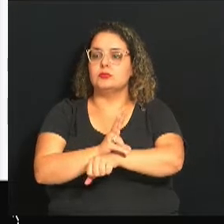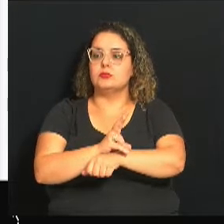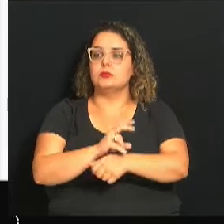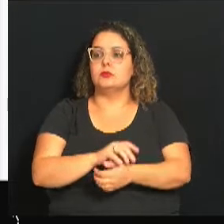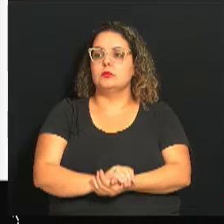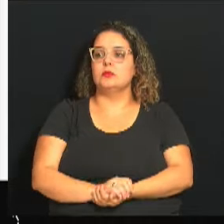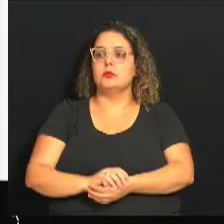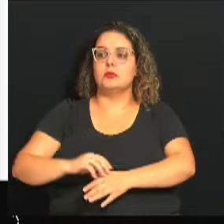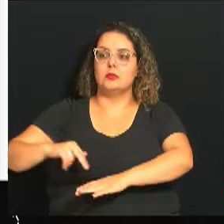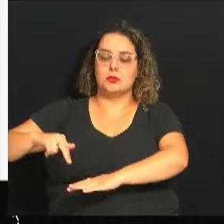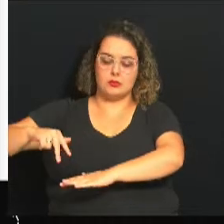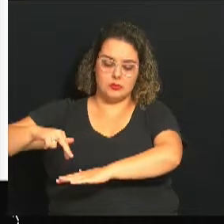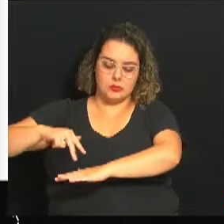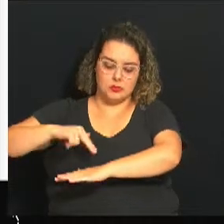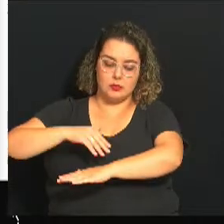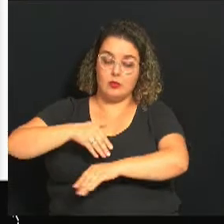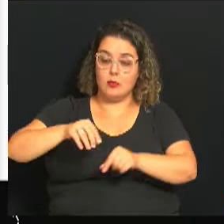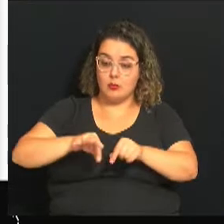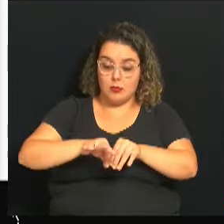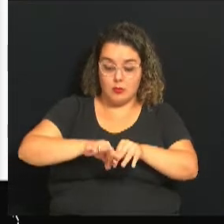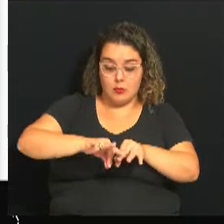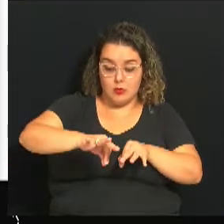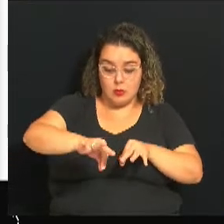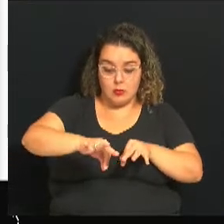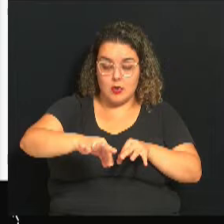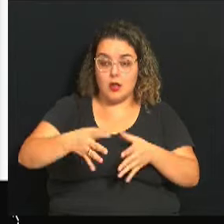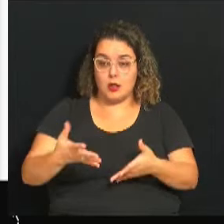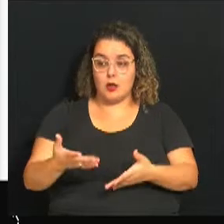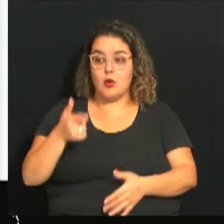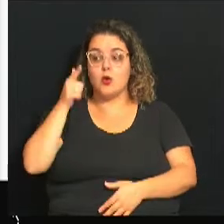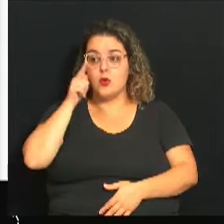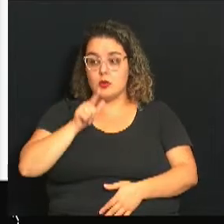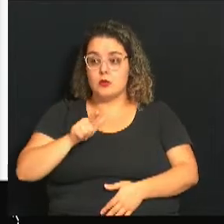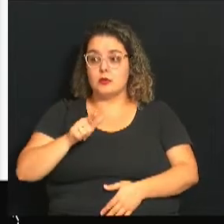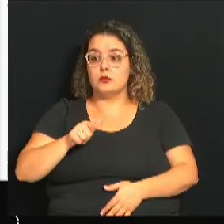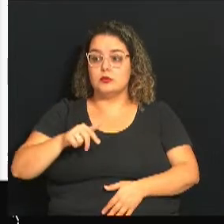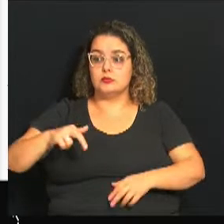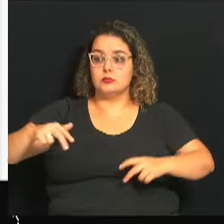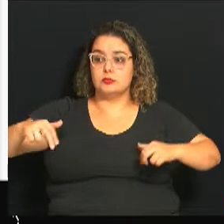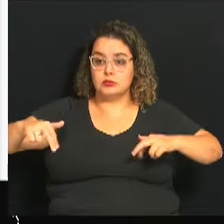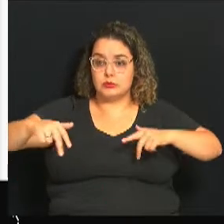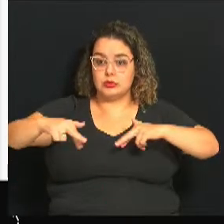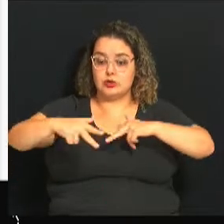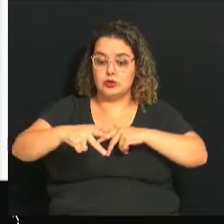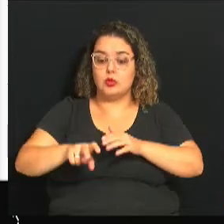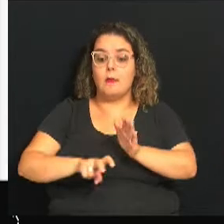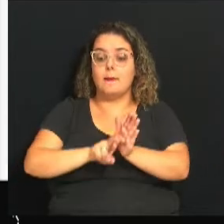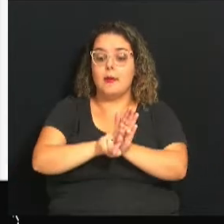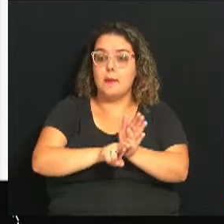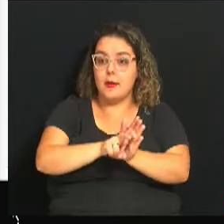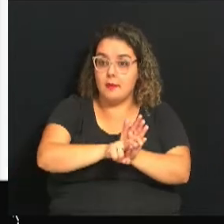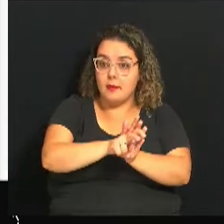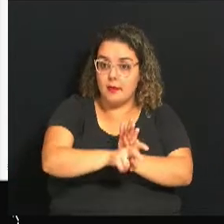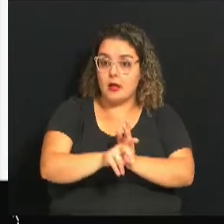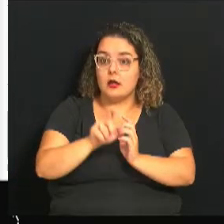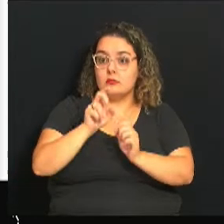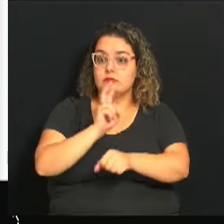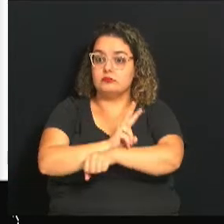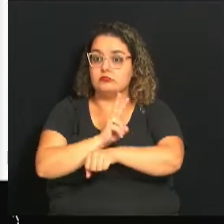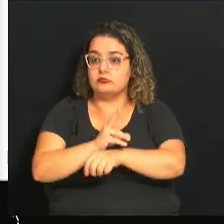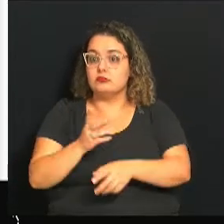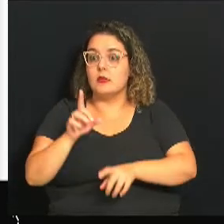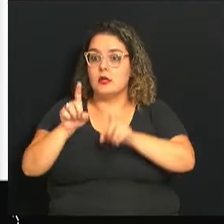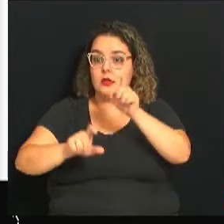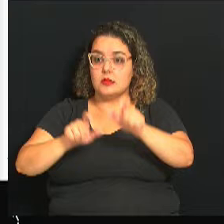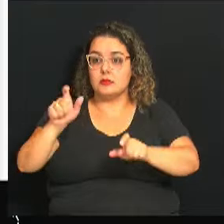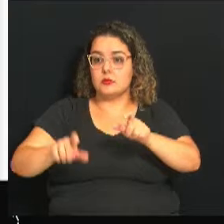calçadas tenham uma largura, que a gente consiga ter uma caminhabilidade, né, que você consiga as pessoas com deficiência andar,